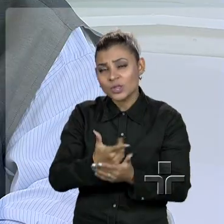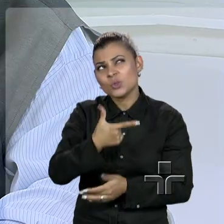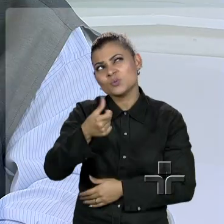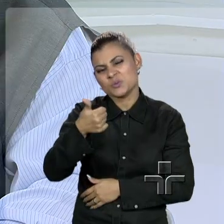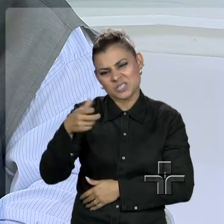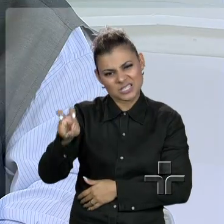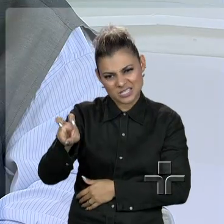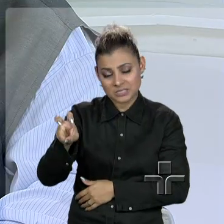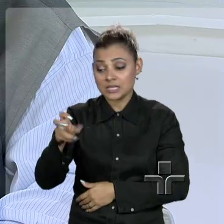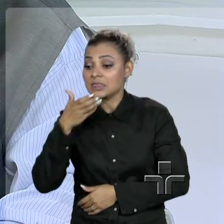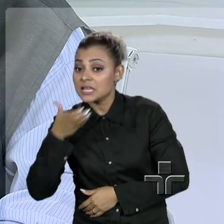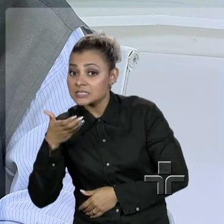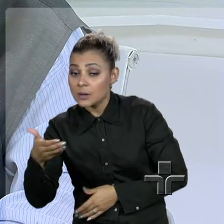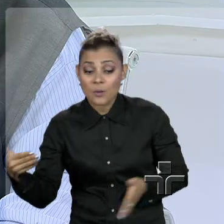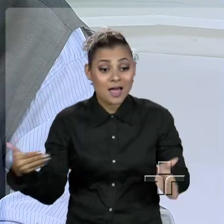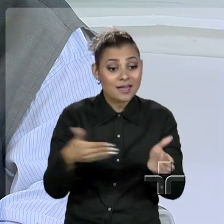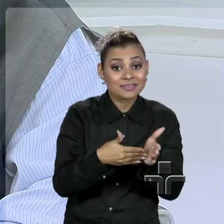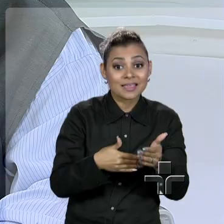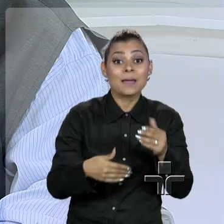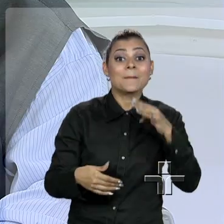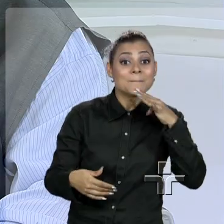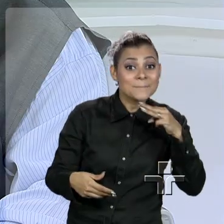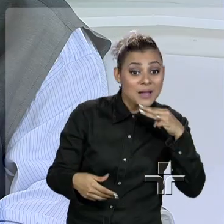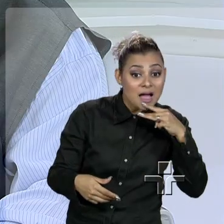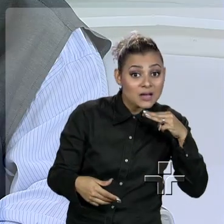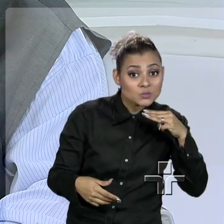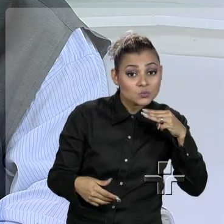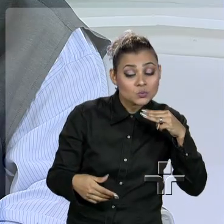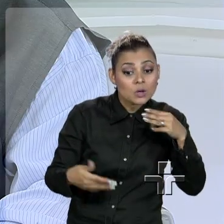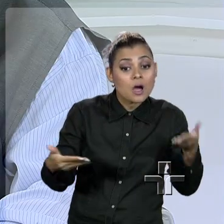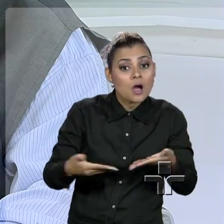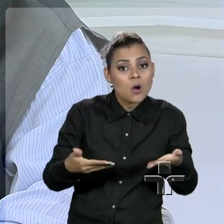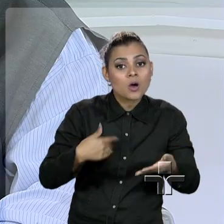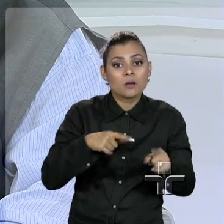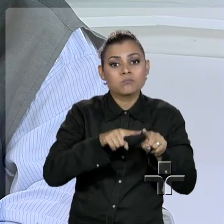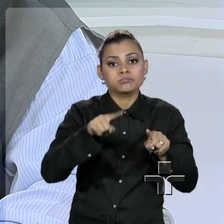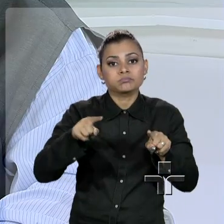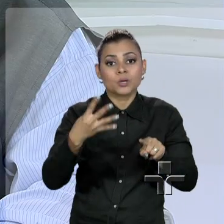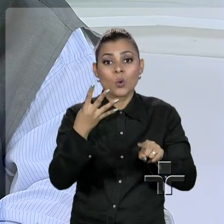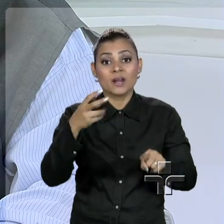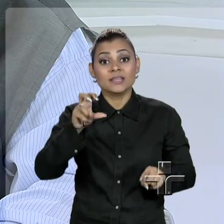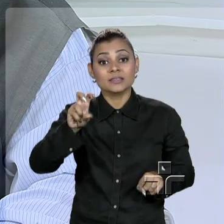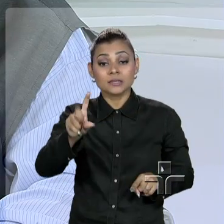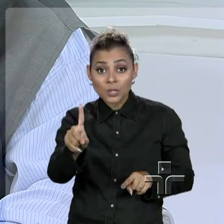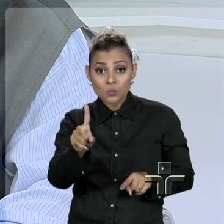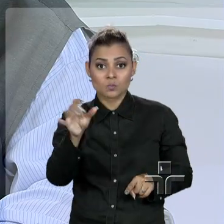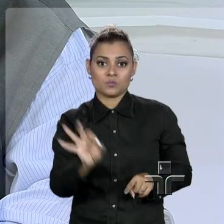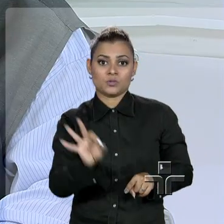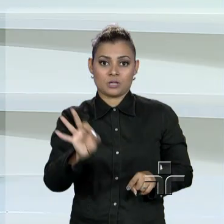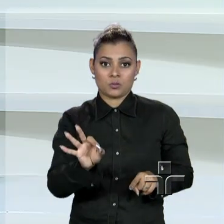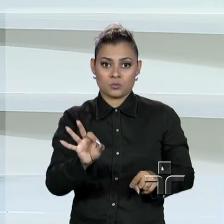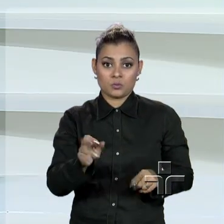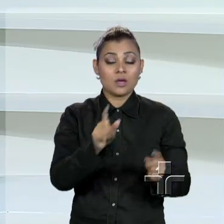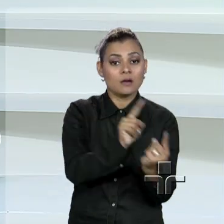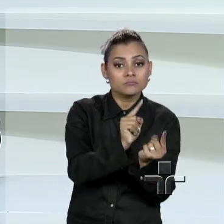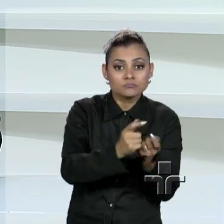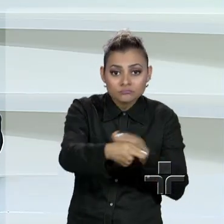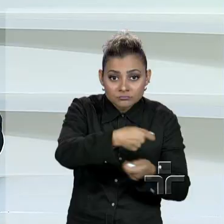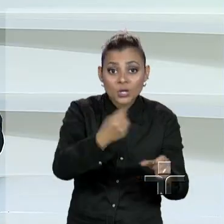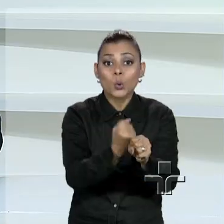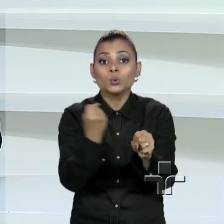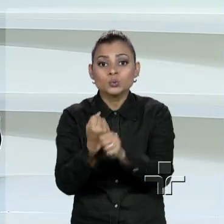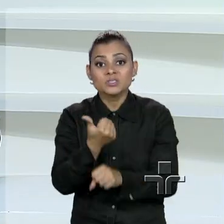2015 até agora, março, subiu 41%. A da indústria, 27%, a dos serviços, 36%, a da